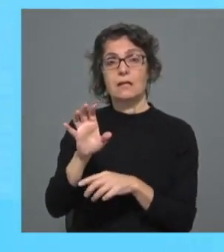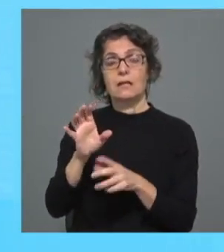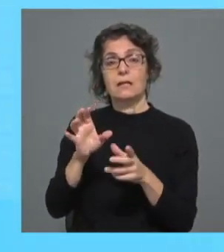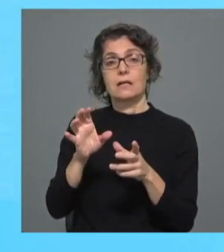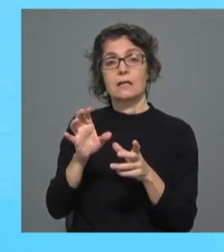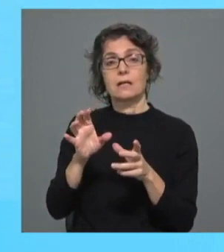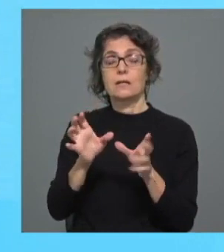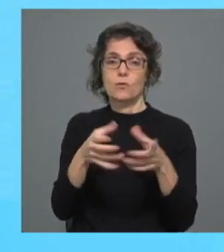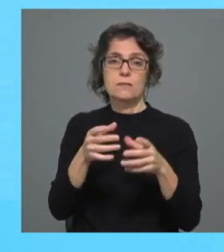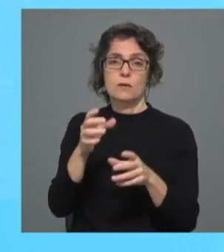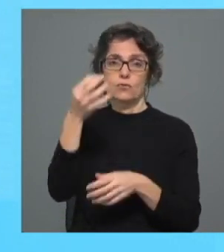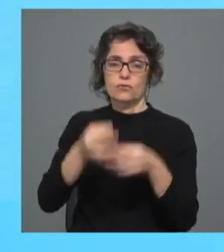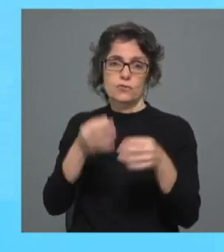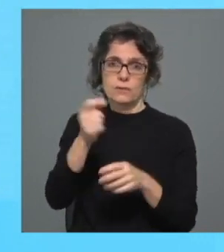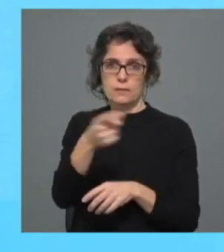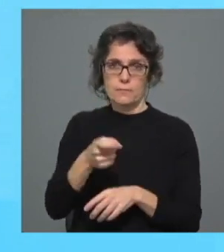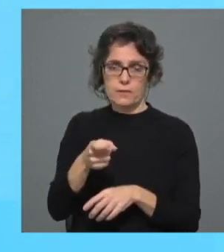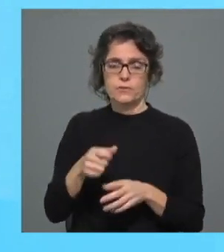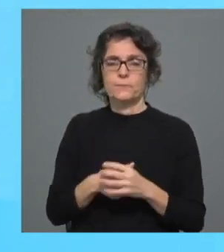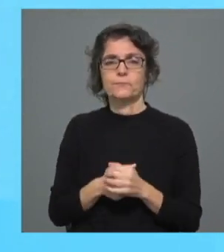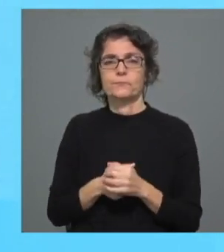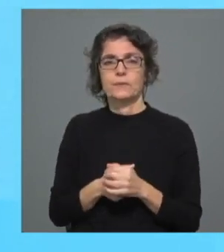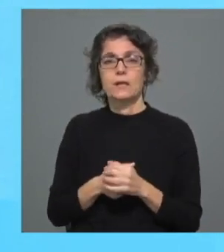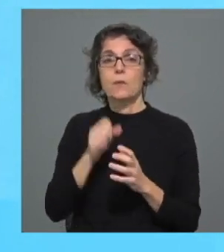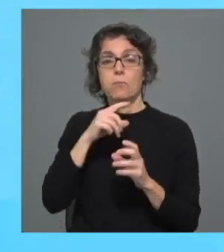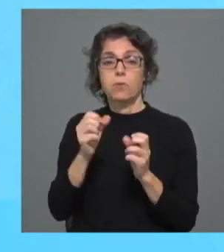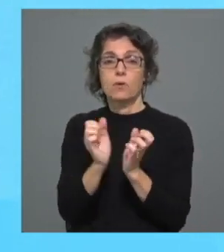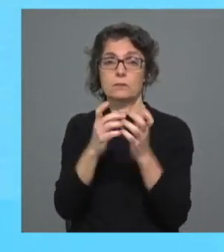de uma conferência que vai poder acompanhar no portal, de facto, da agência Eclésia.